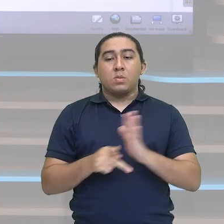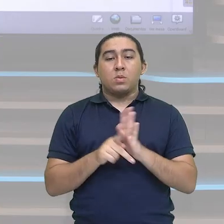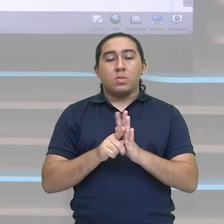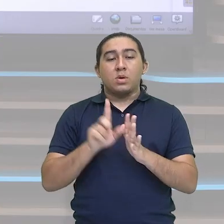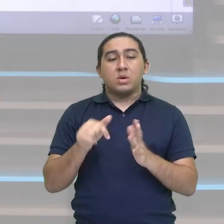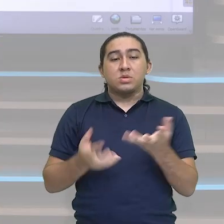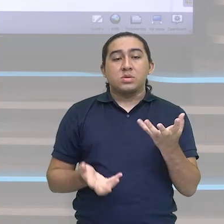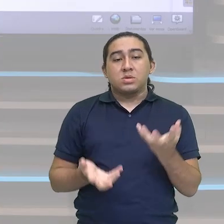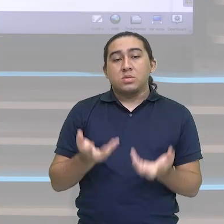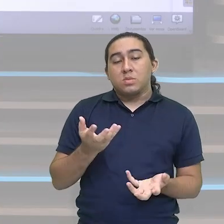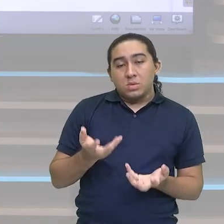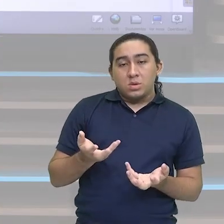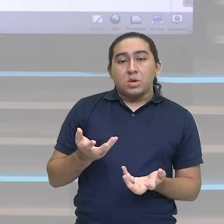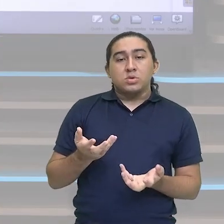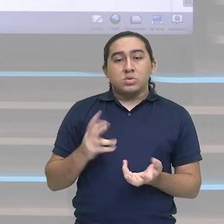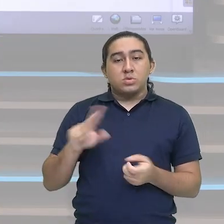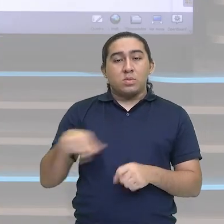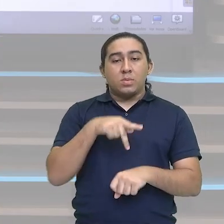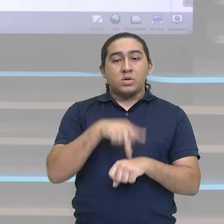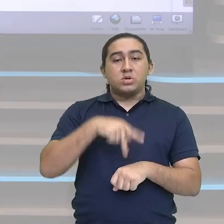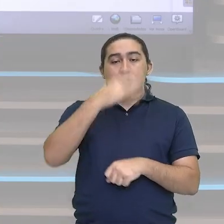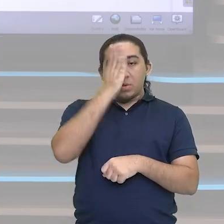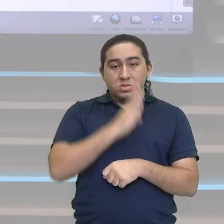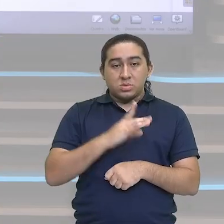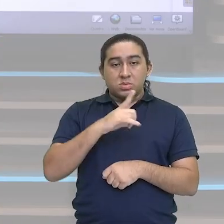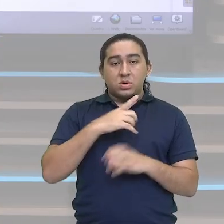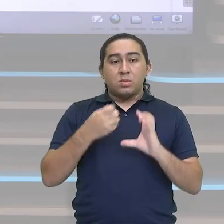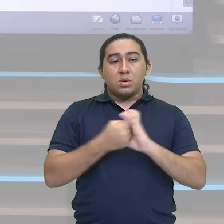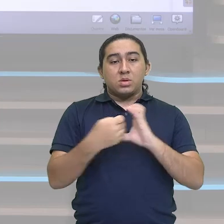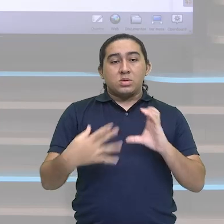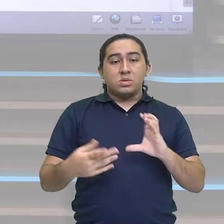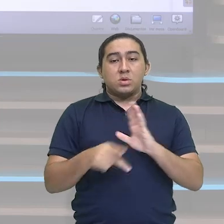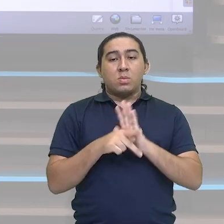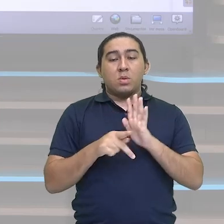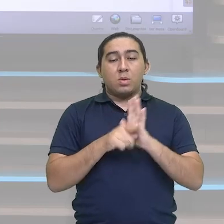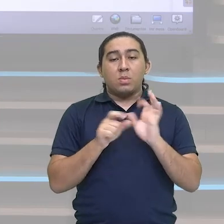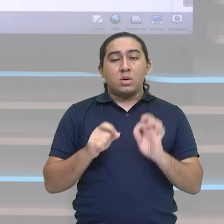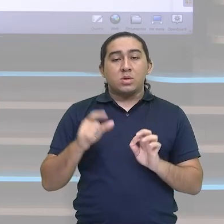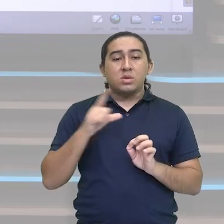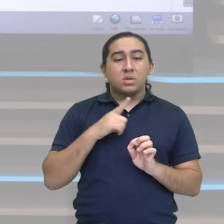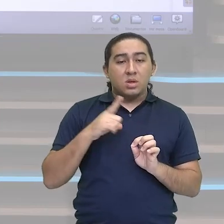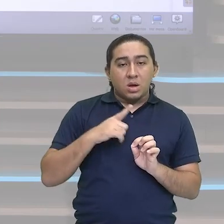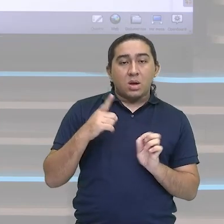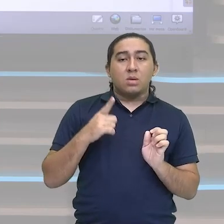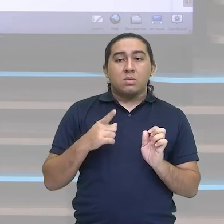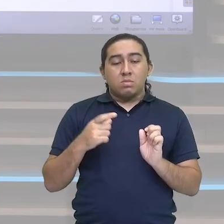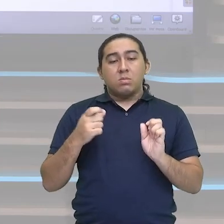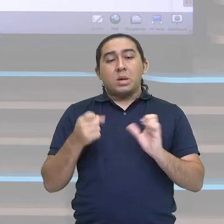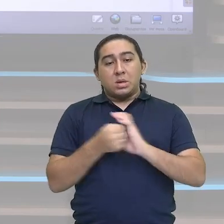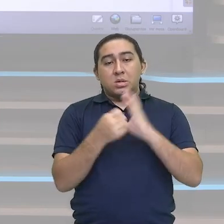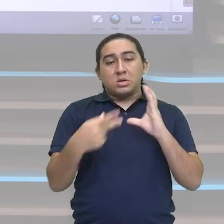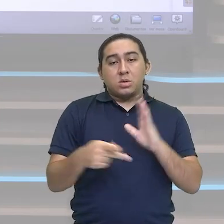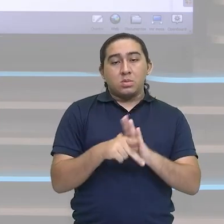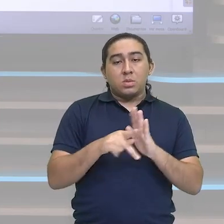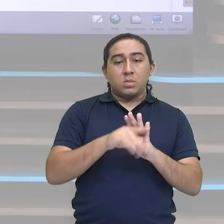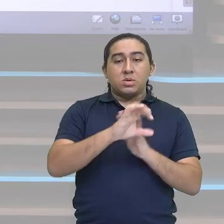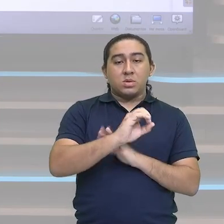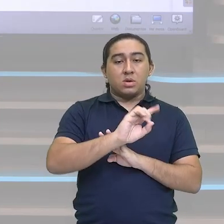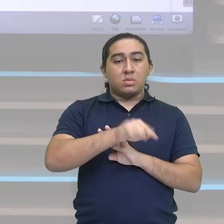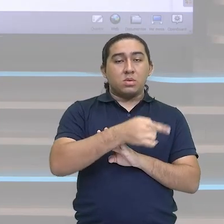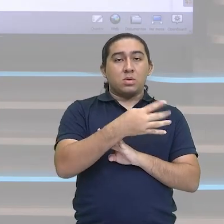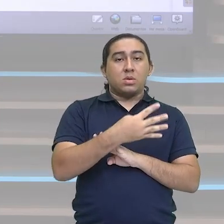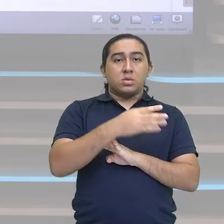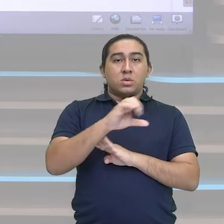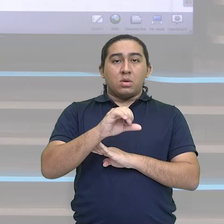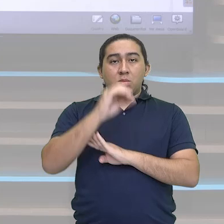desigualdade no Brasil, eles têm aí uma característica de estarem ali uma certa média, né? 0,49, né?